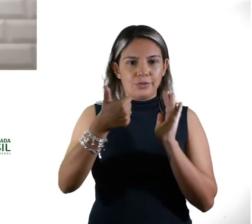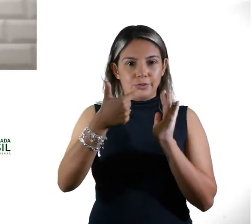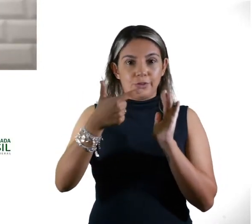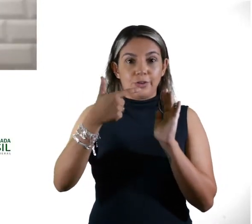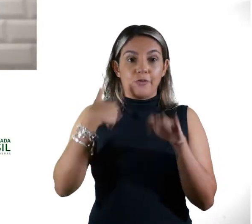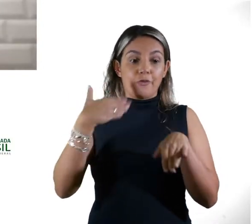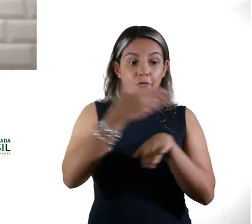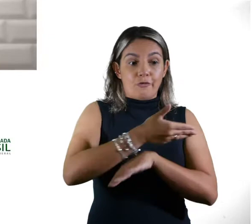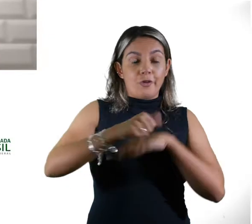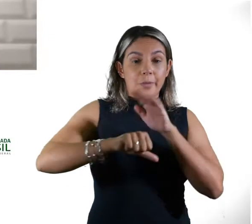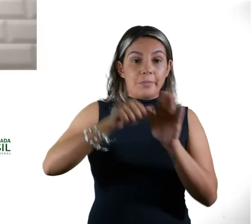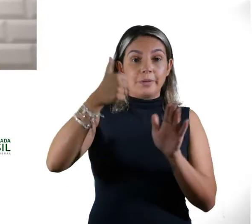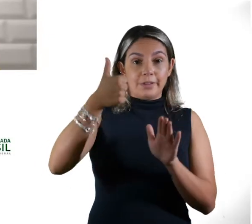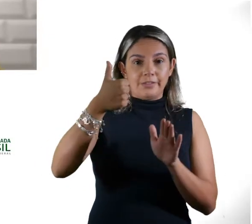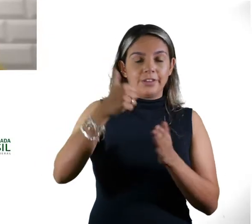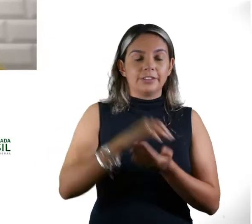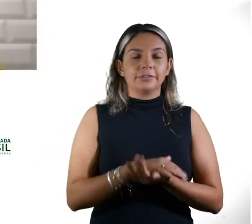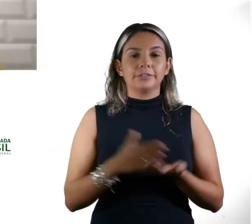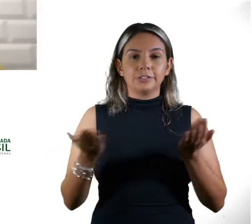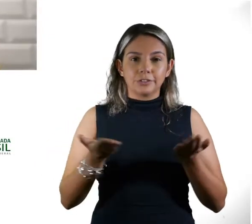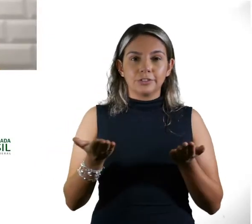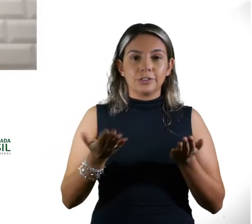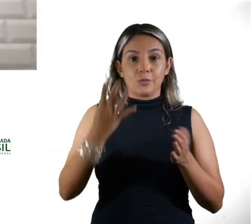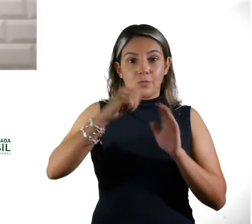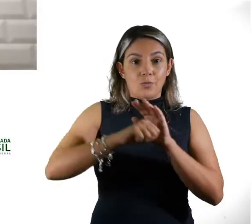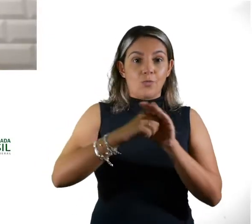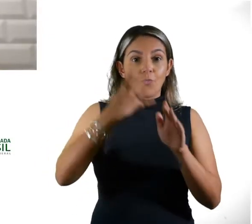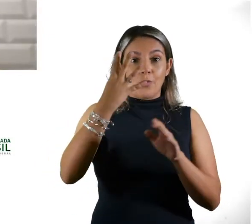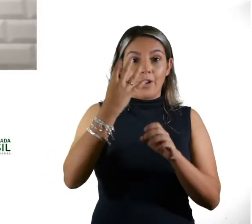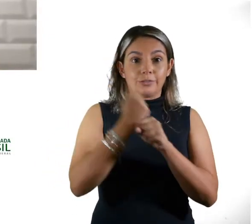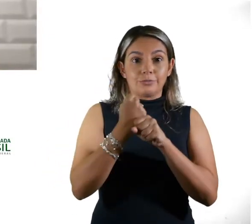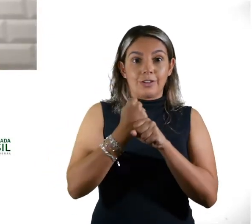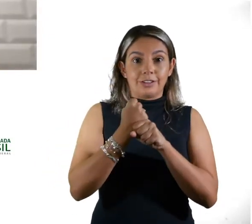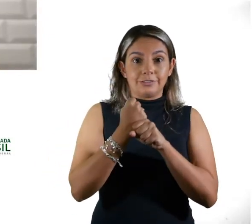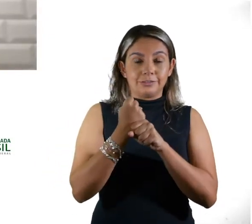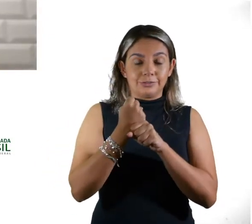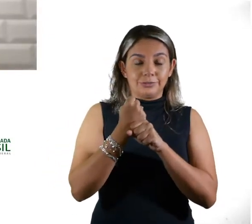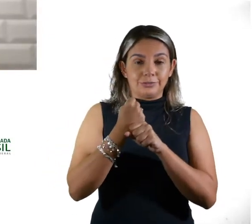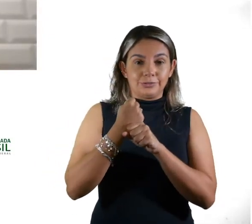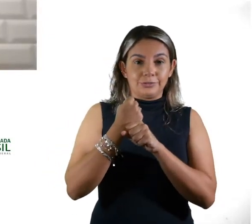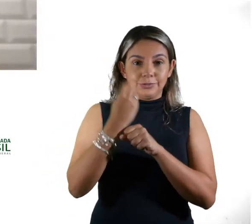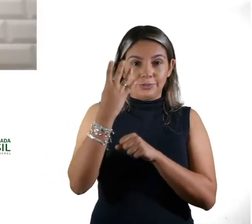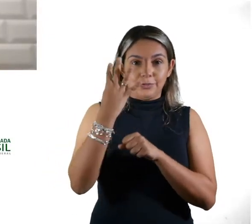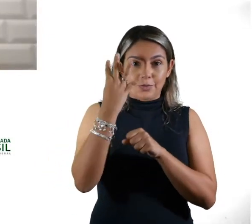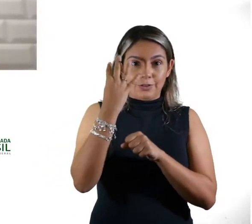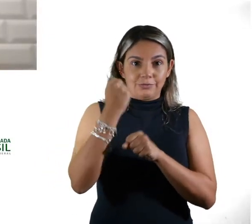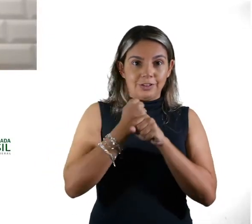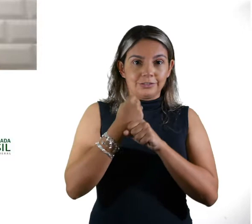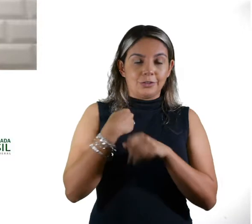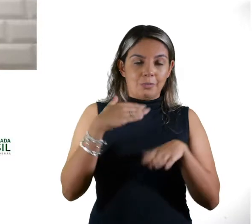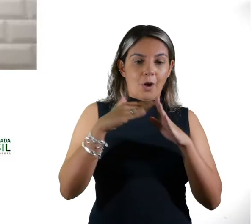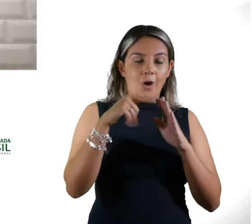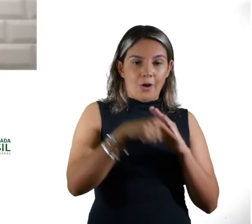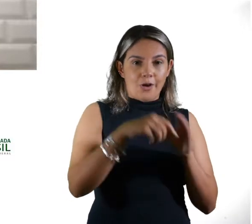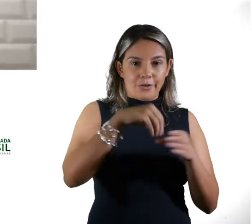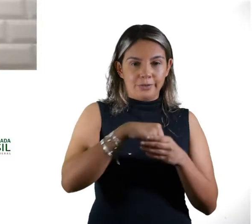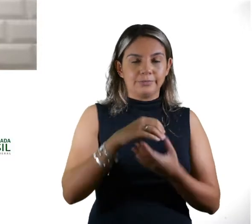vez. E agora estou há 4 anos a viver assim na ilha, por períodos mais